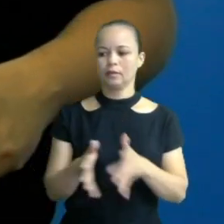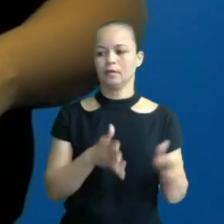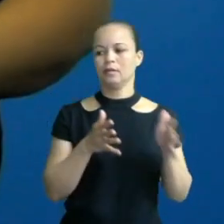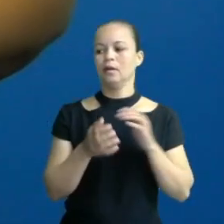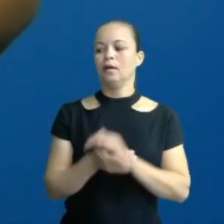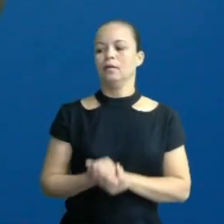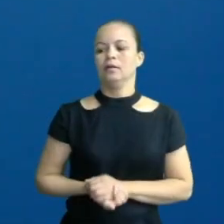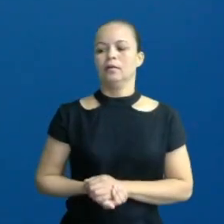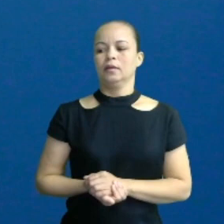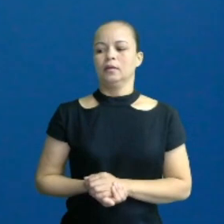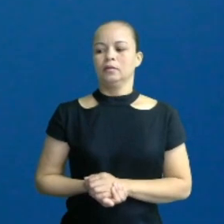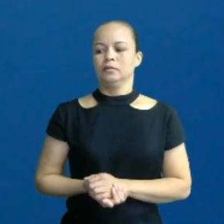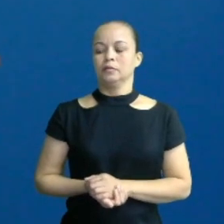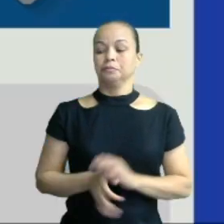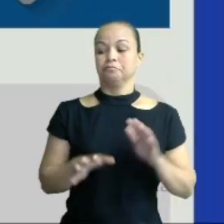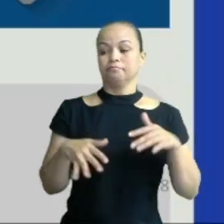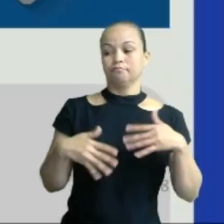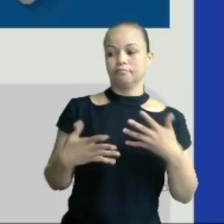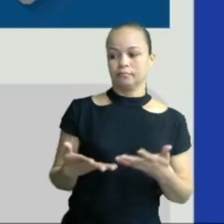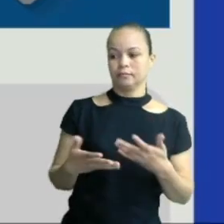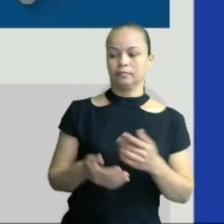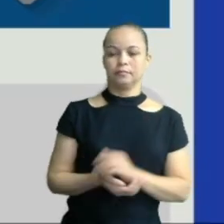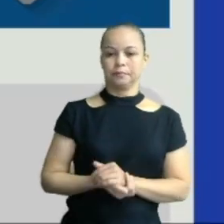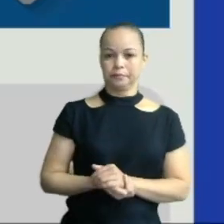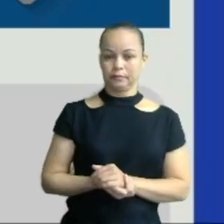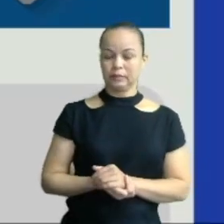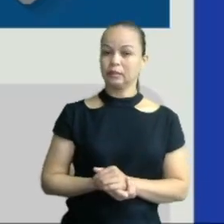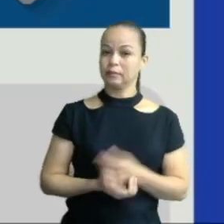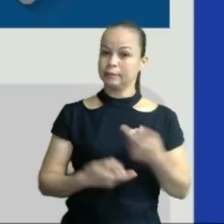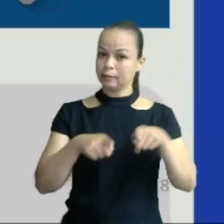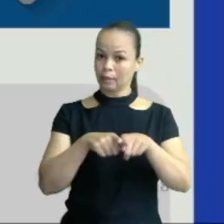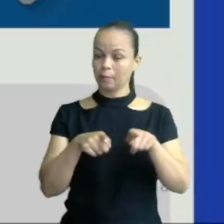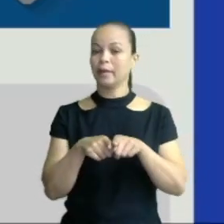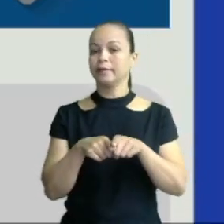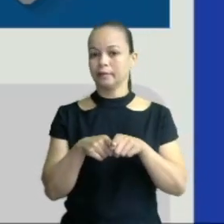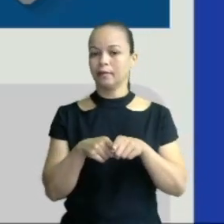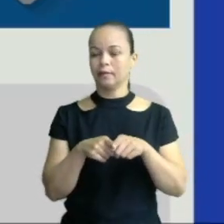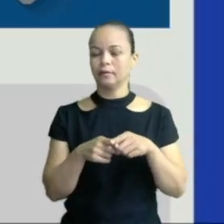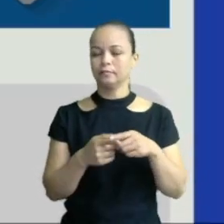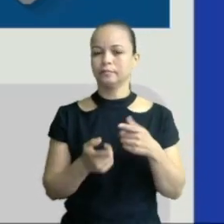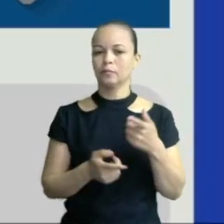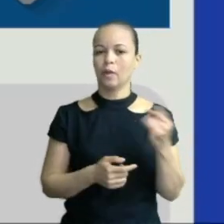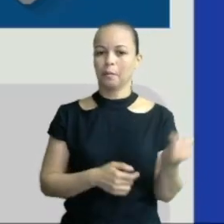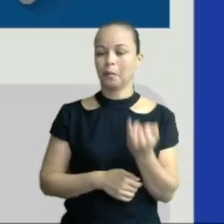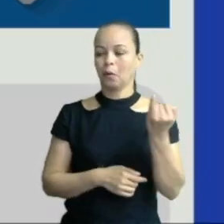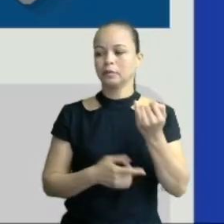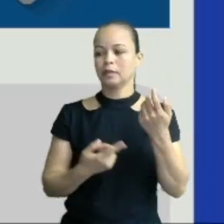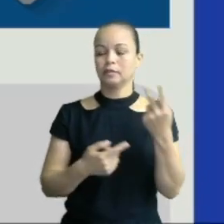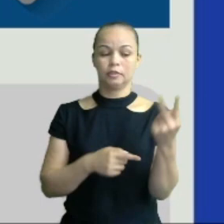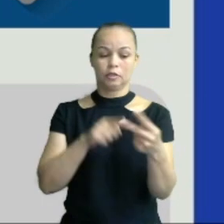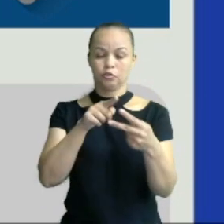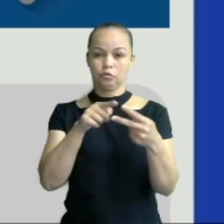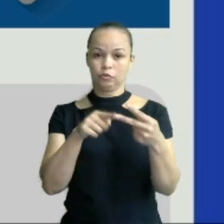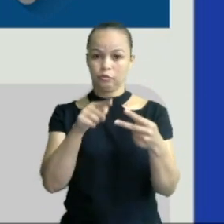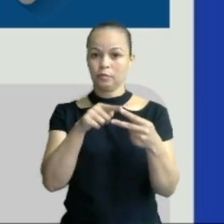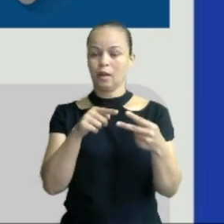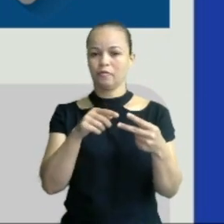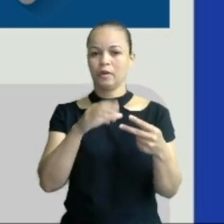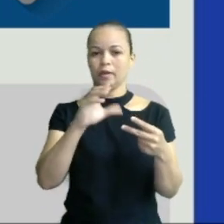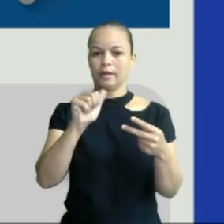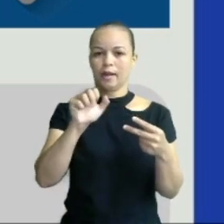prosseguir. No entanto, vê só, também tem uma exceção. Se essas duas palavras, casa e